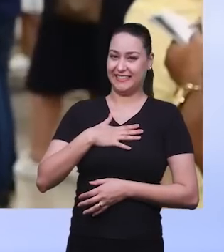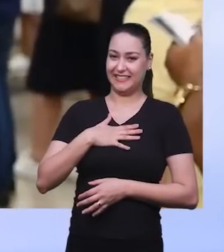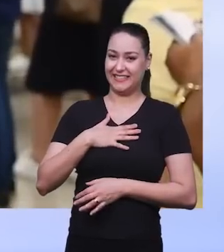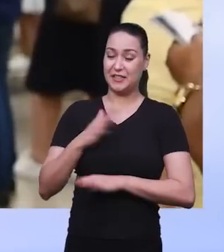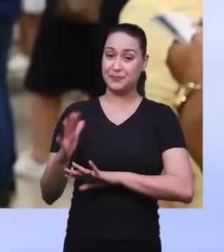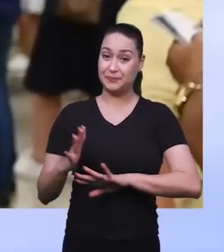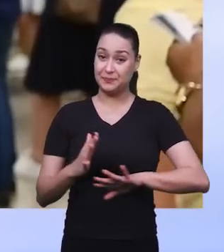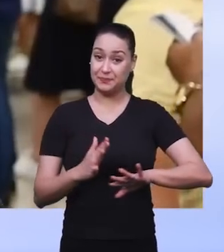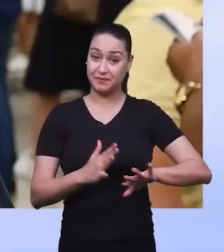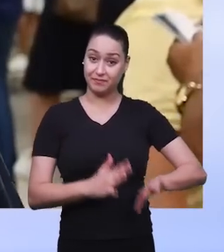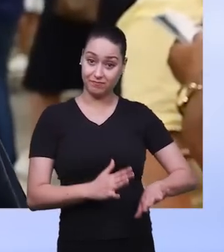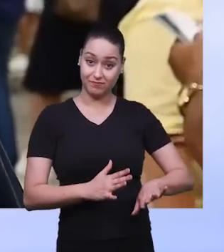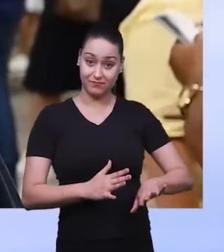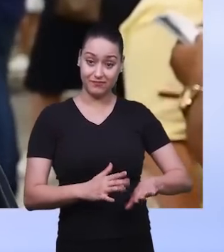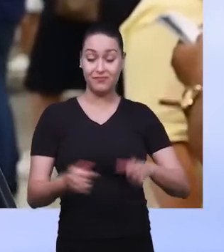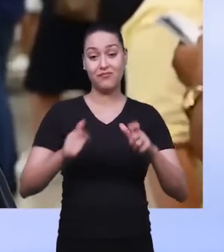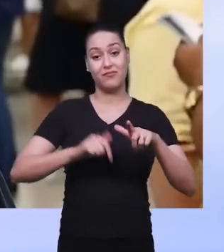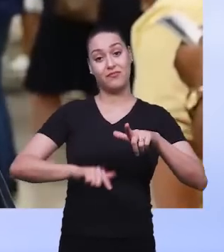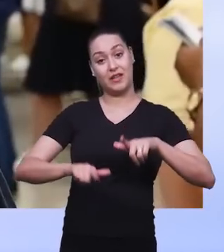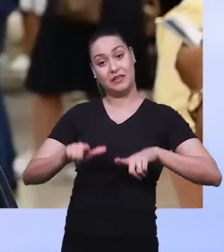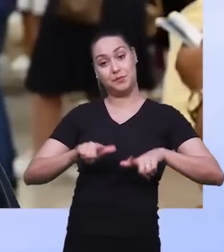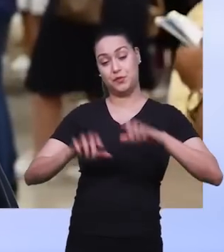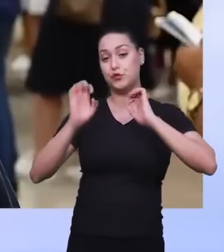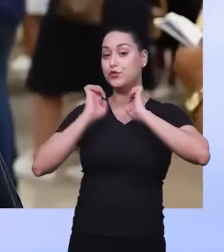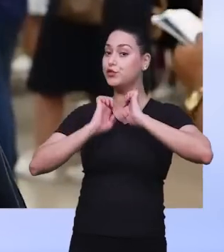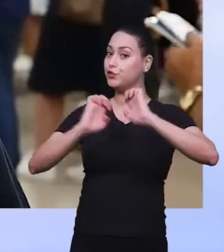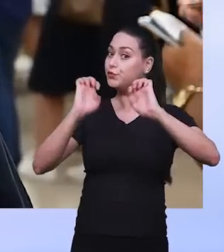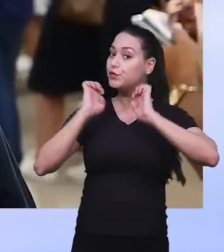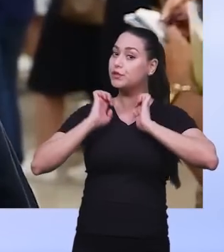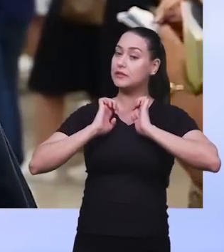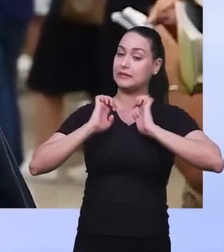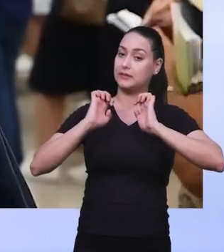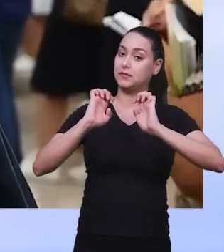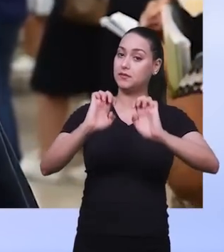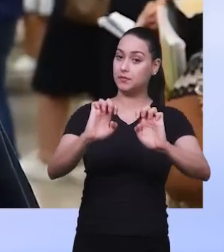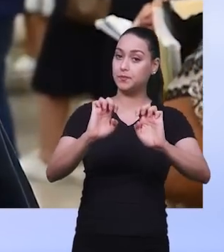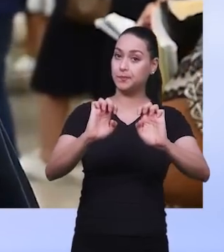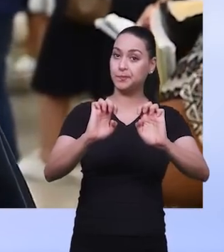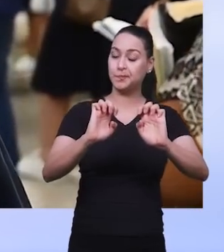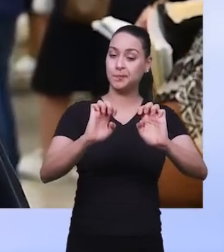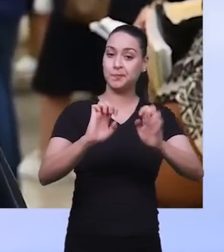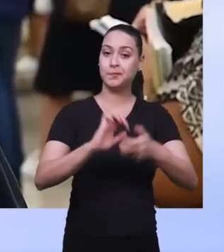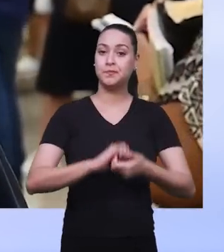Esse é um trabalho de evangelização,